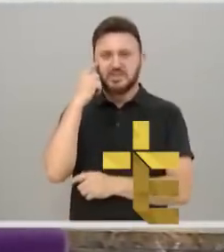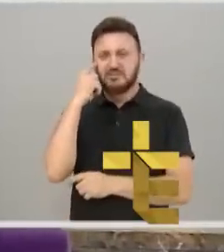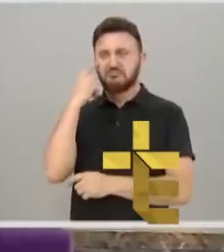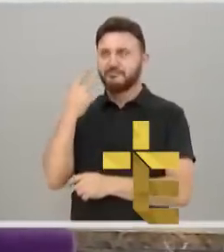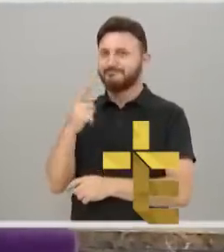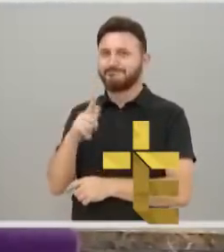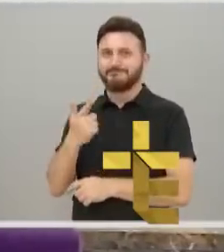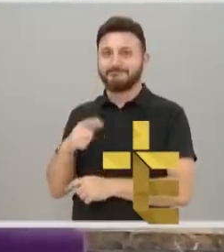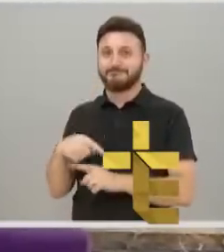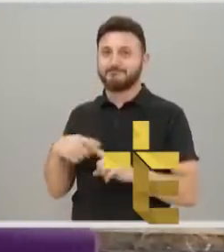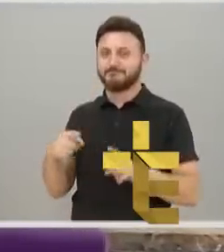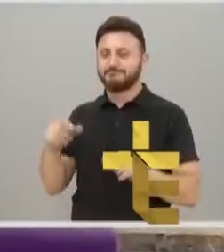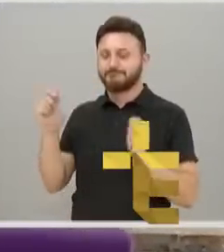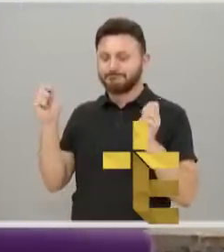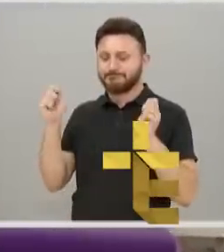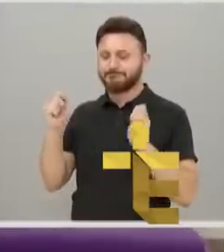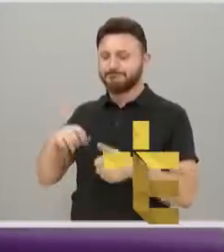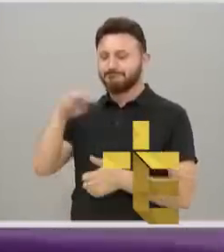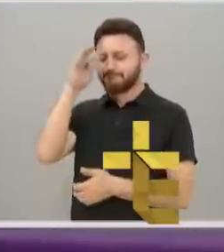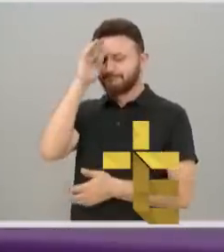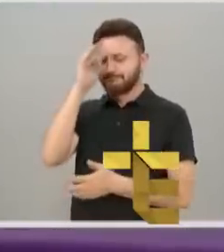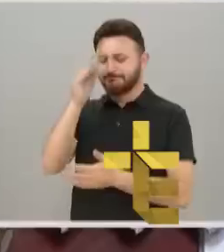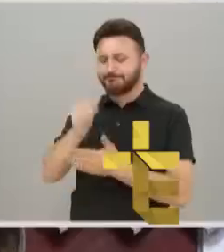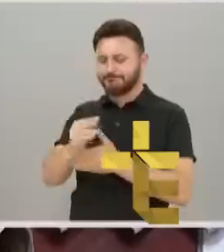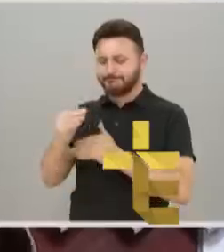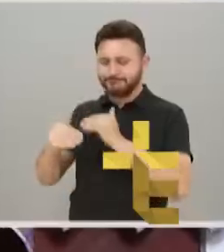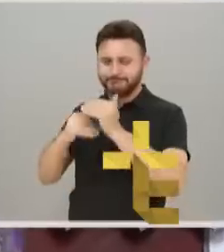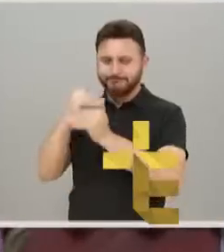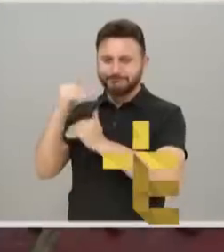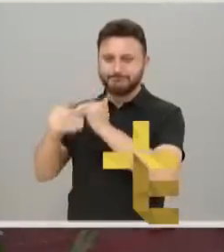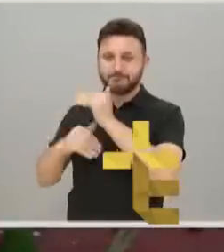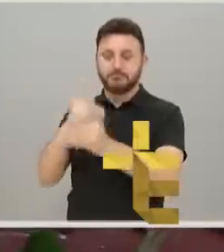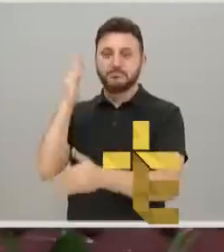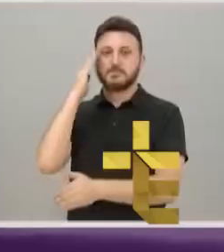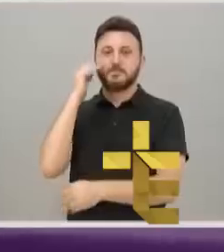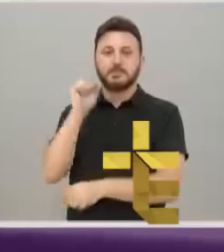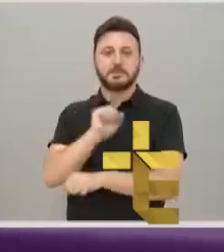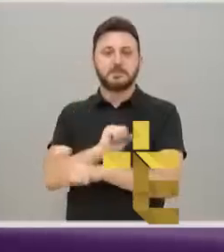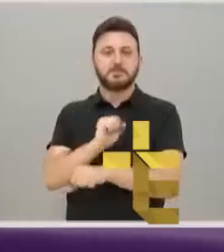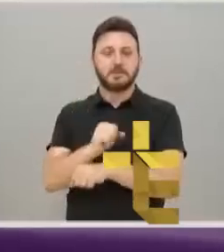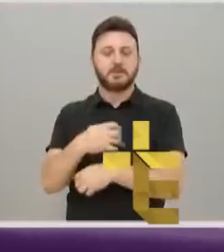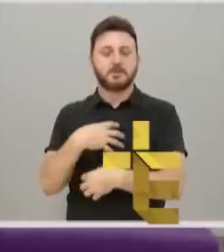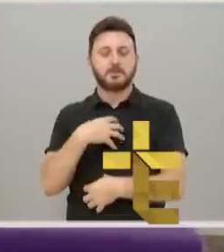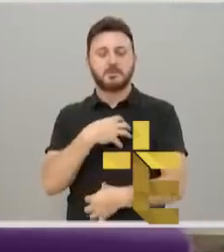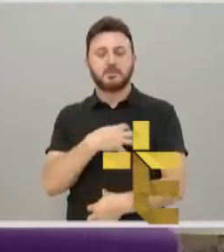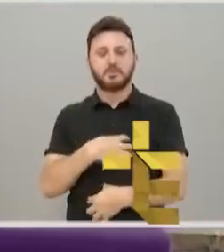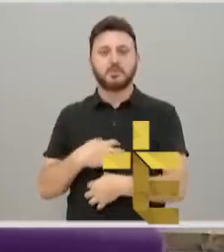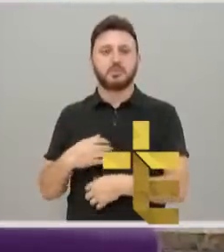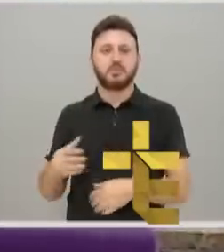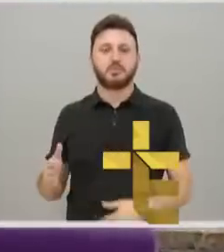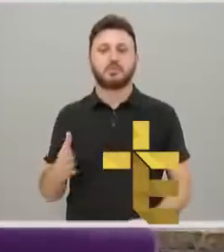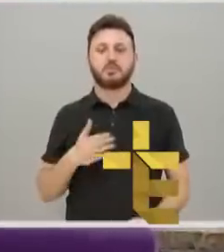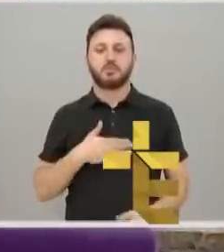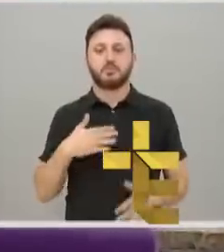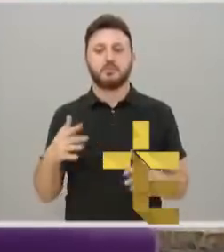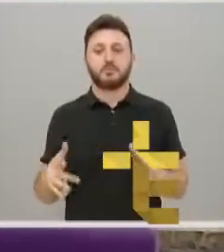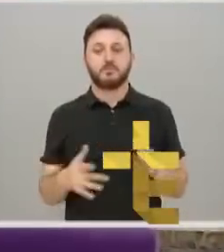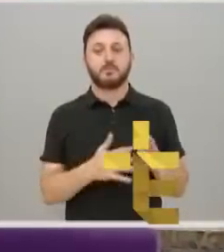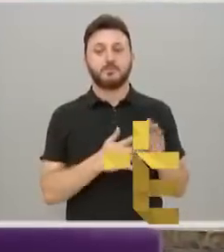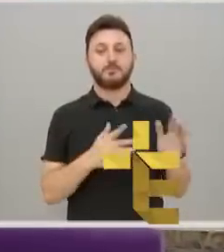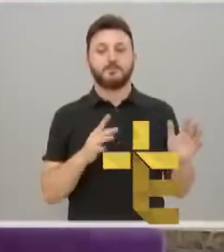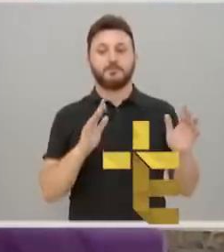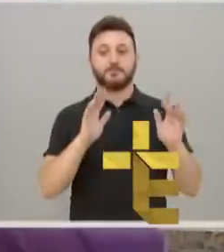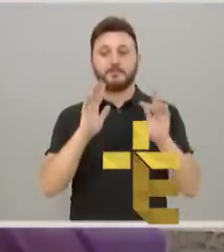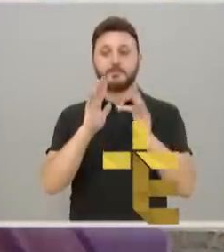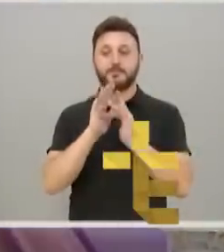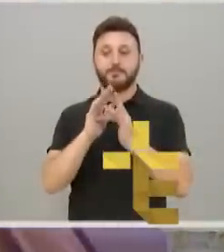saber esperar em meio à aflição. Meu Jesus